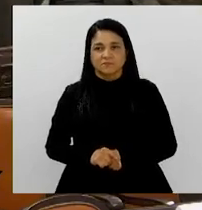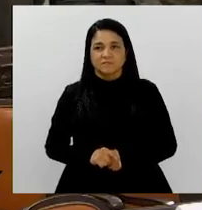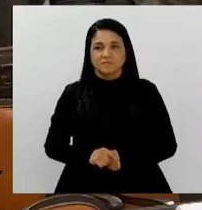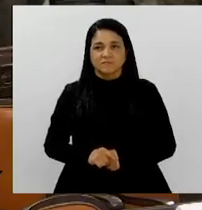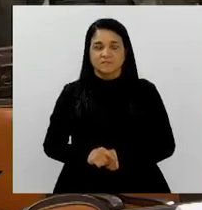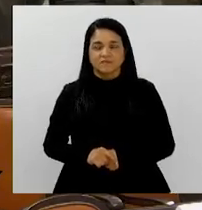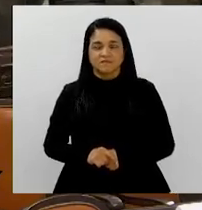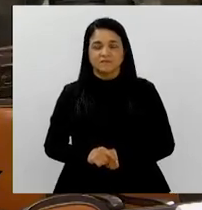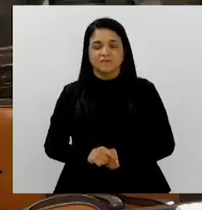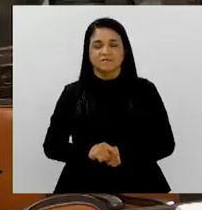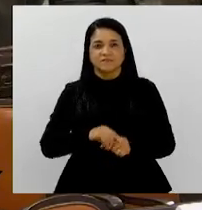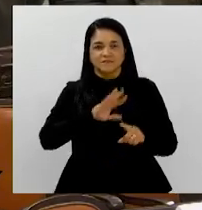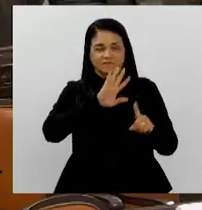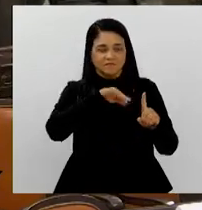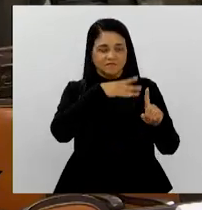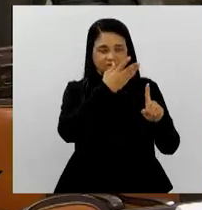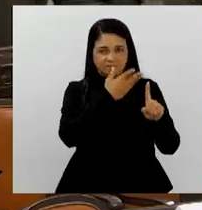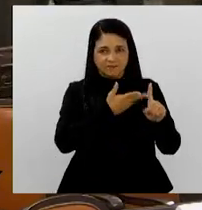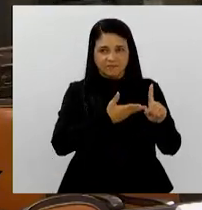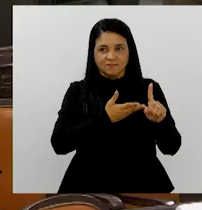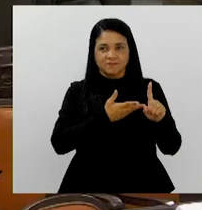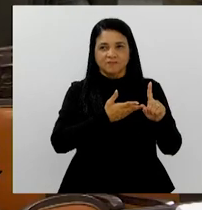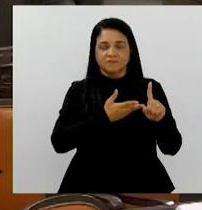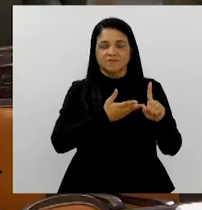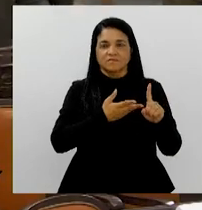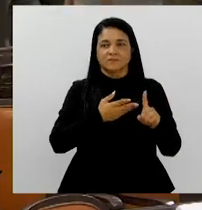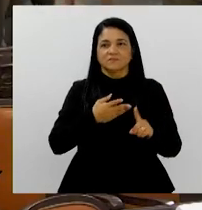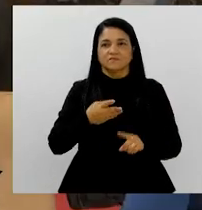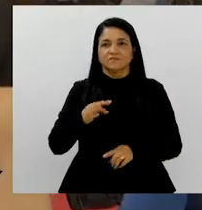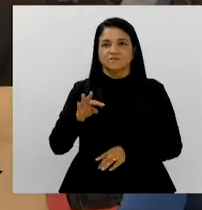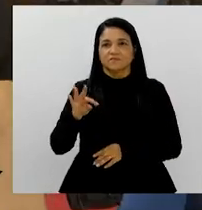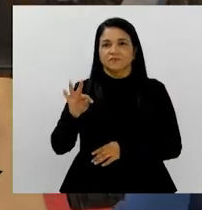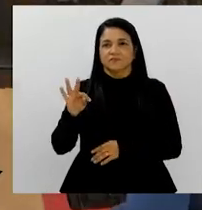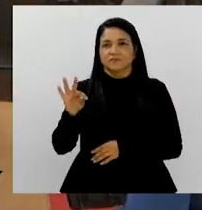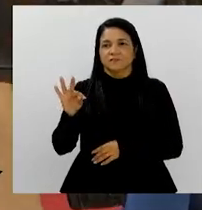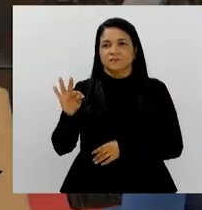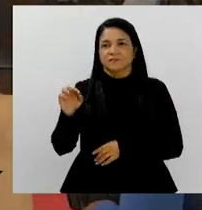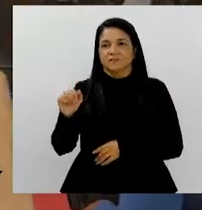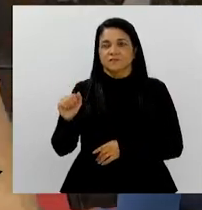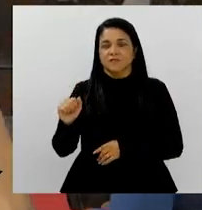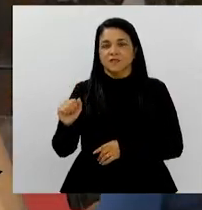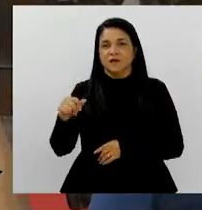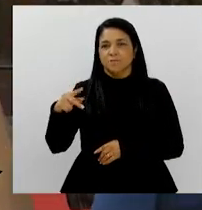Próximo agraciado, Tapixi Guajajara.